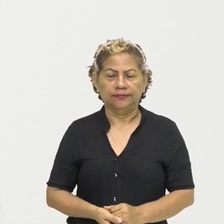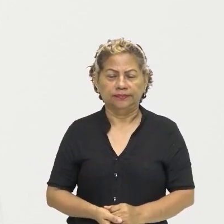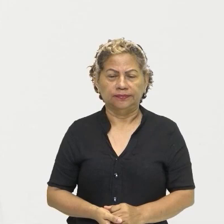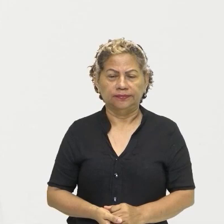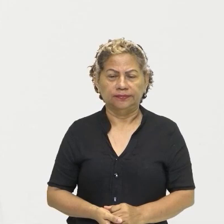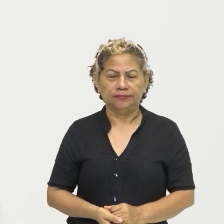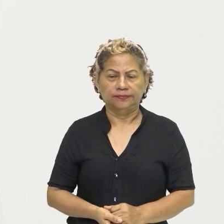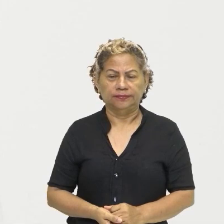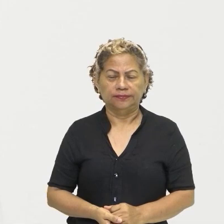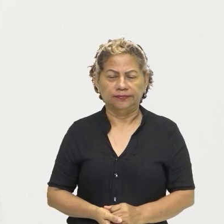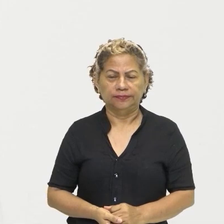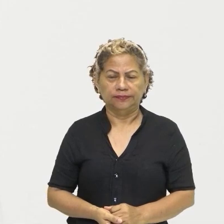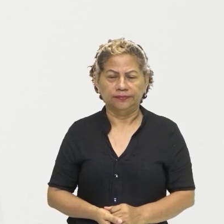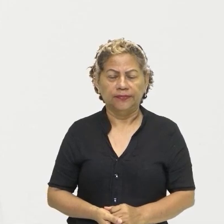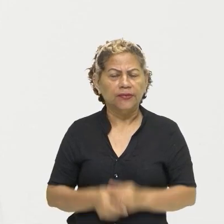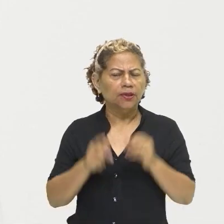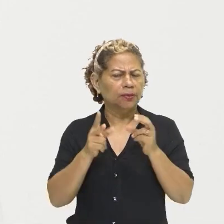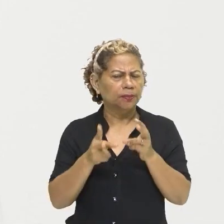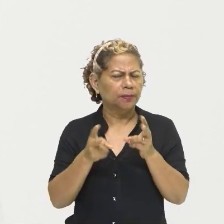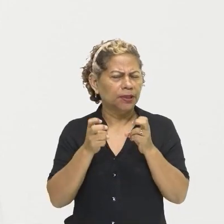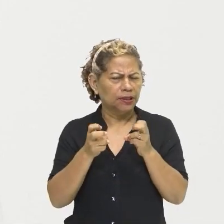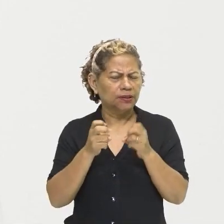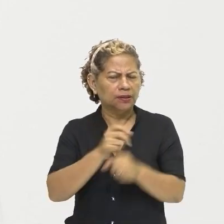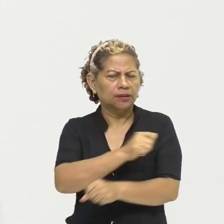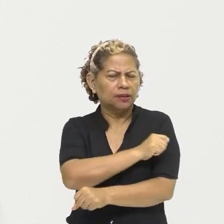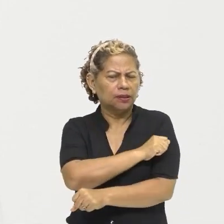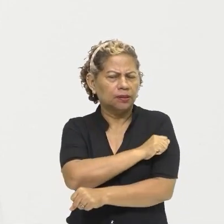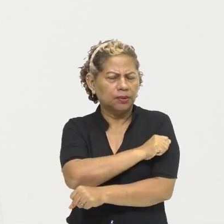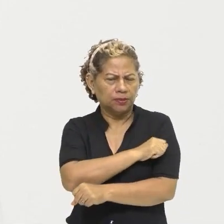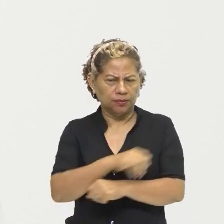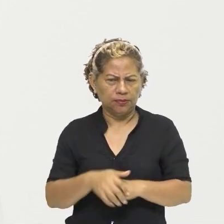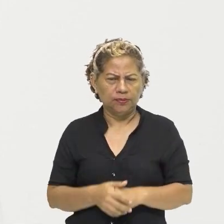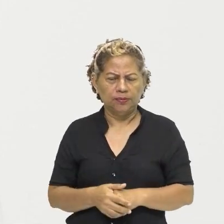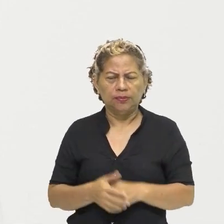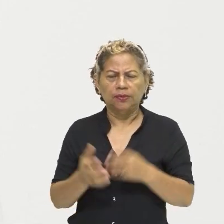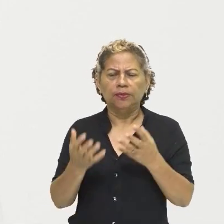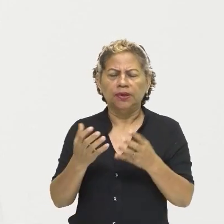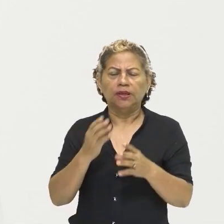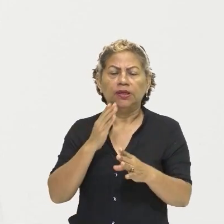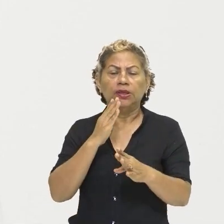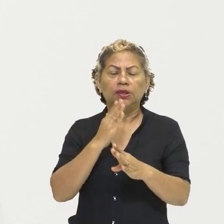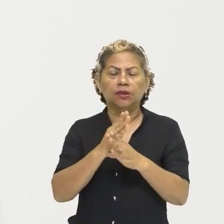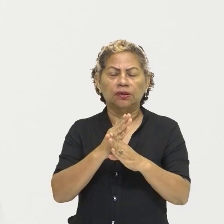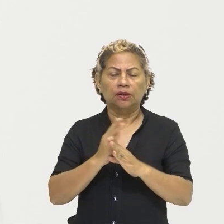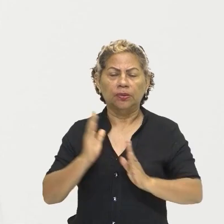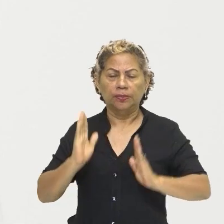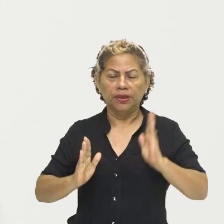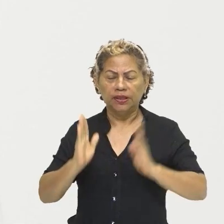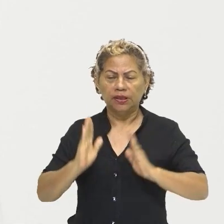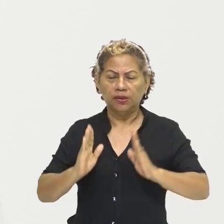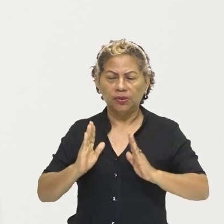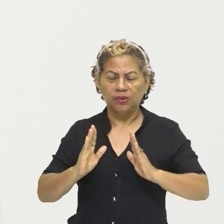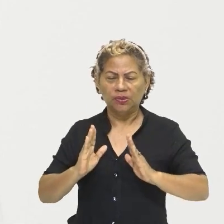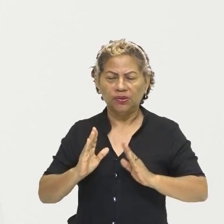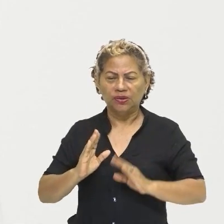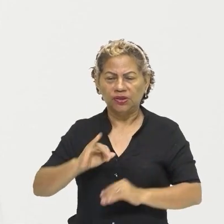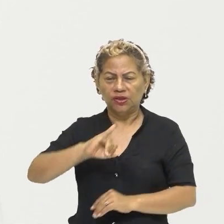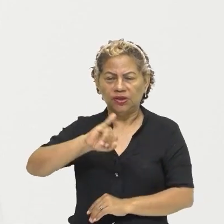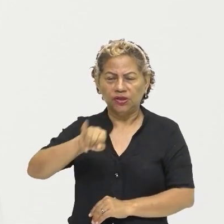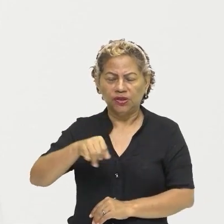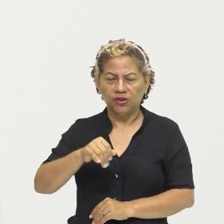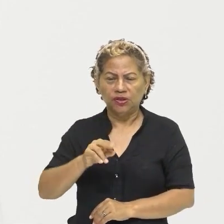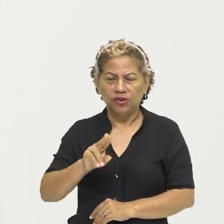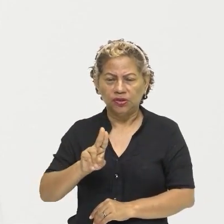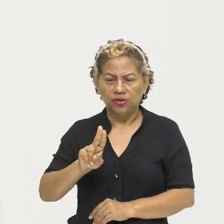pessoal, veja só, nós queremos encontrar o período de Júpiter, então é a nossa